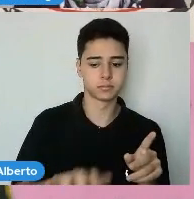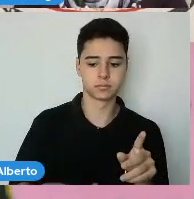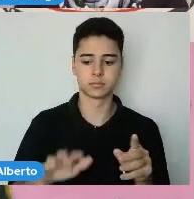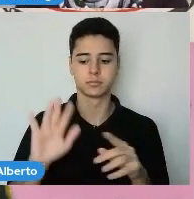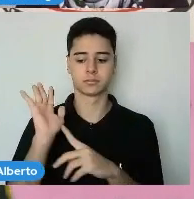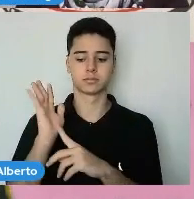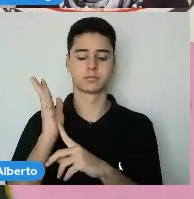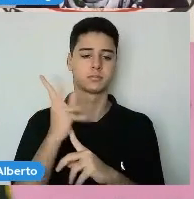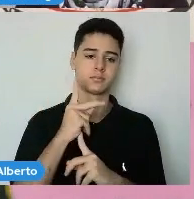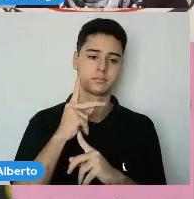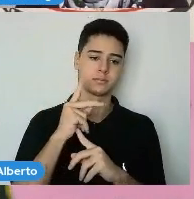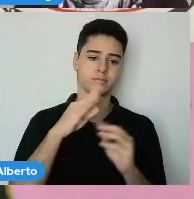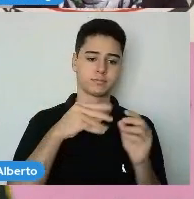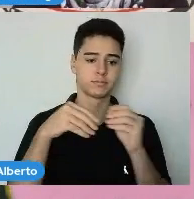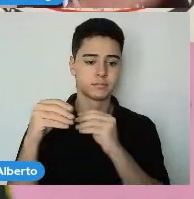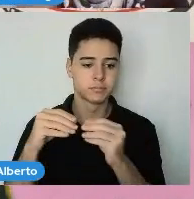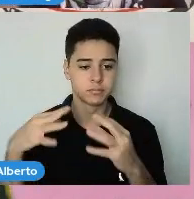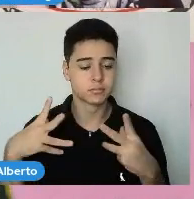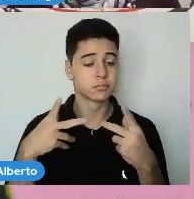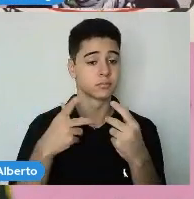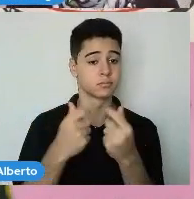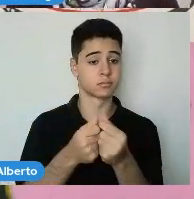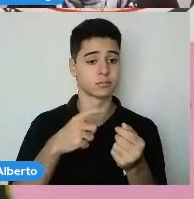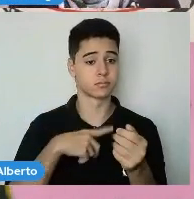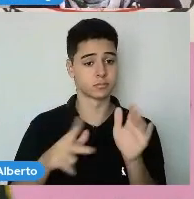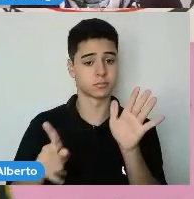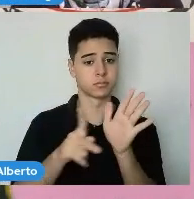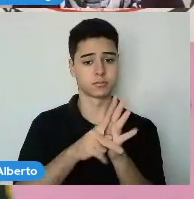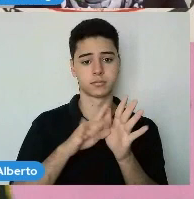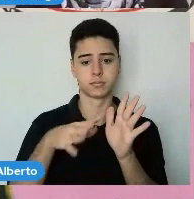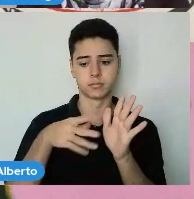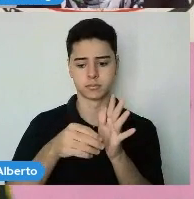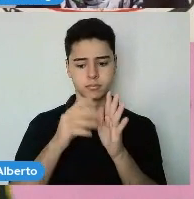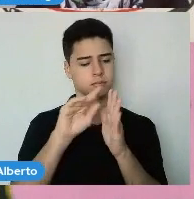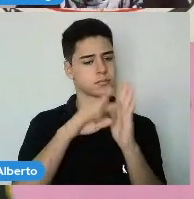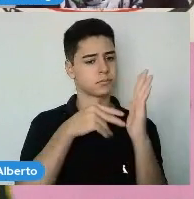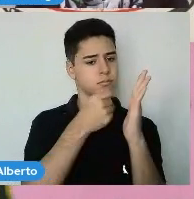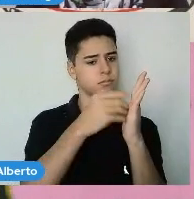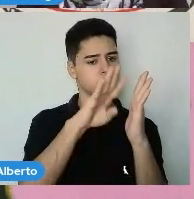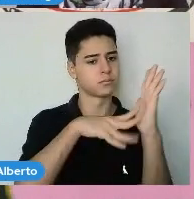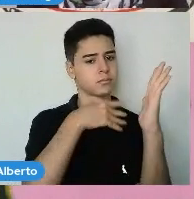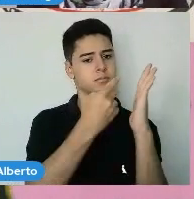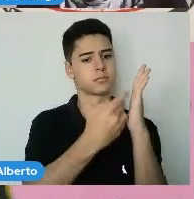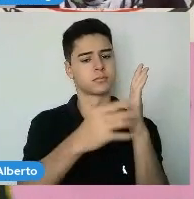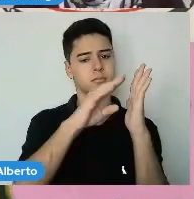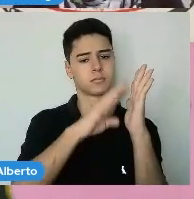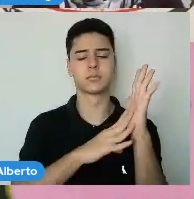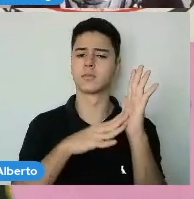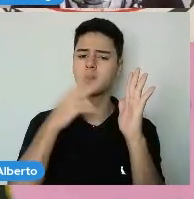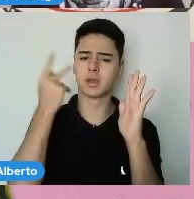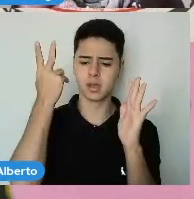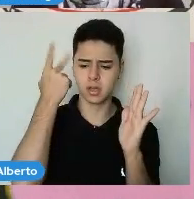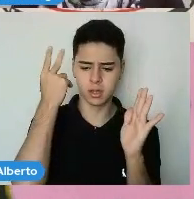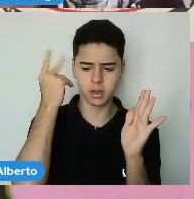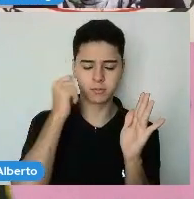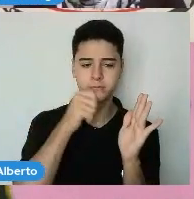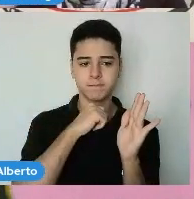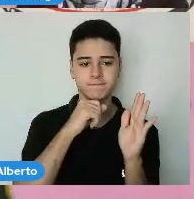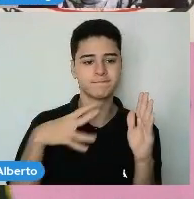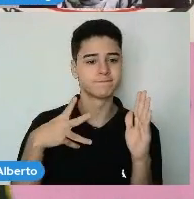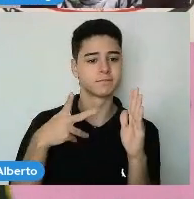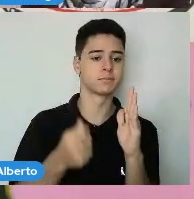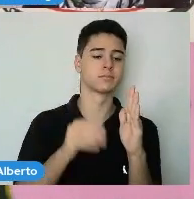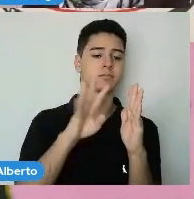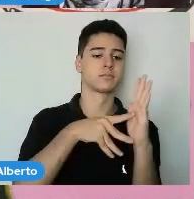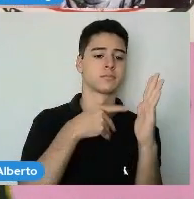plásticas. E ela se apropriou da pintura, que é uma linguagem super tradicional. Ela atua com